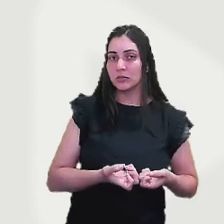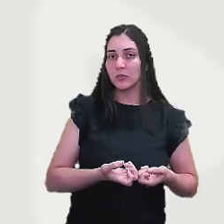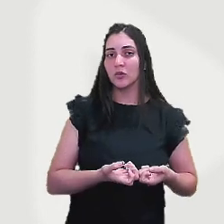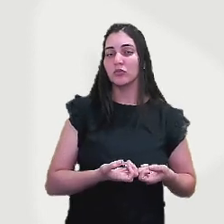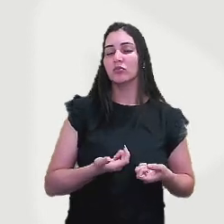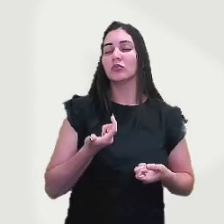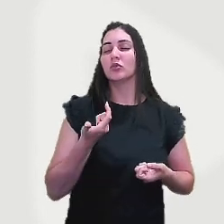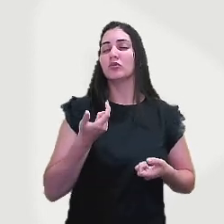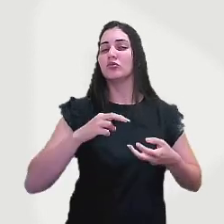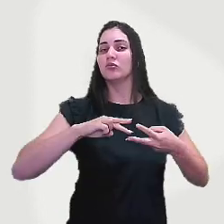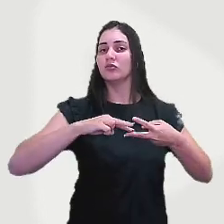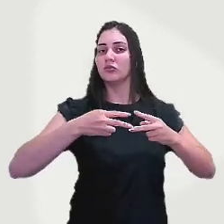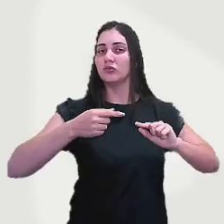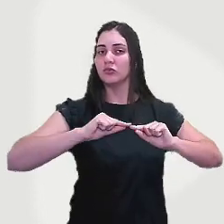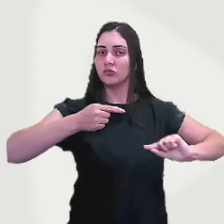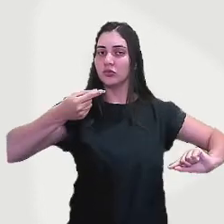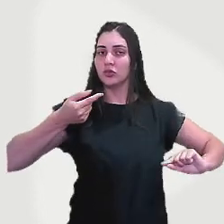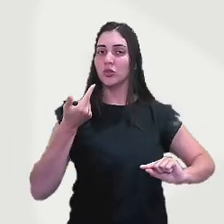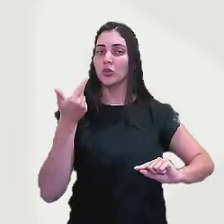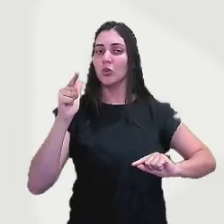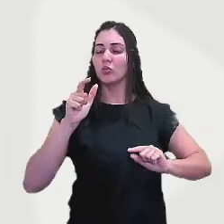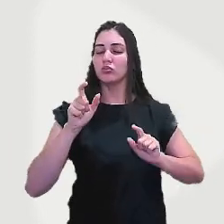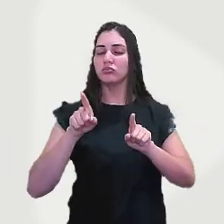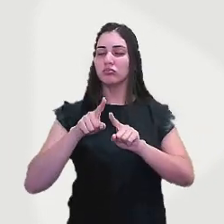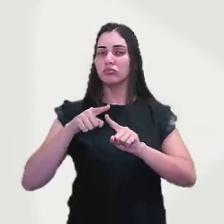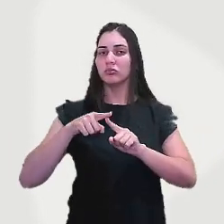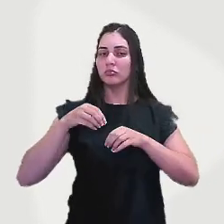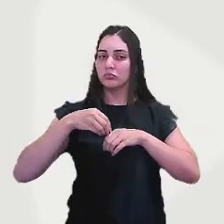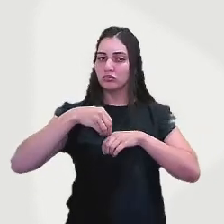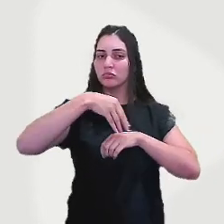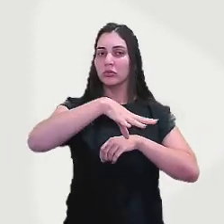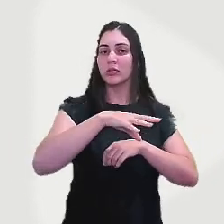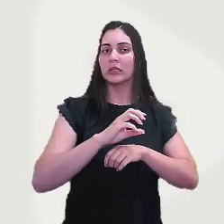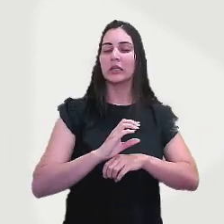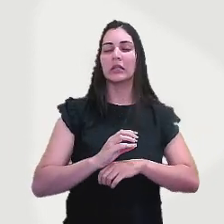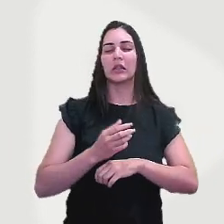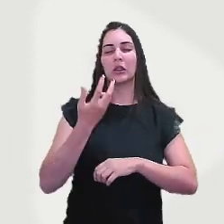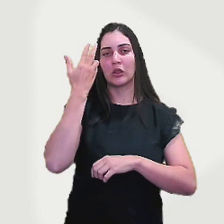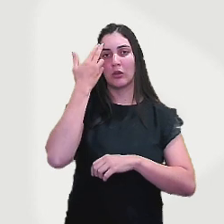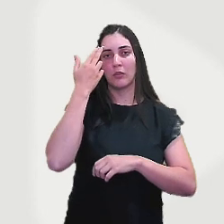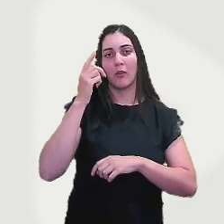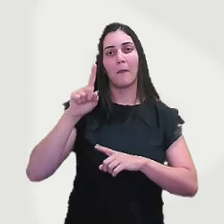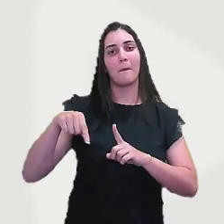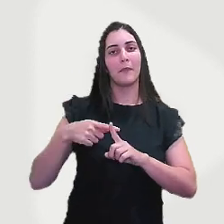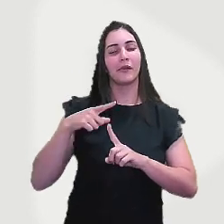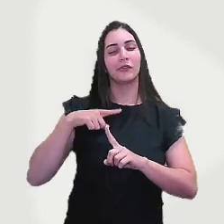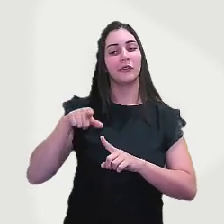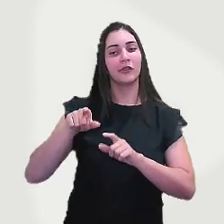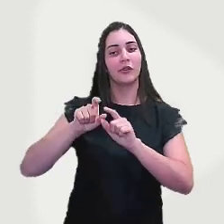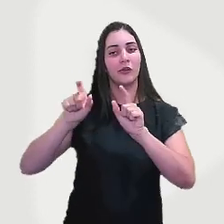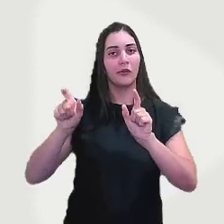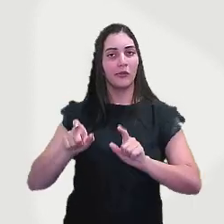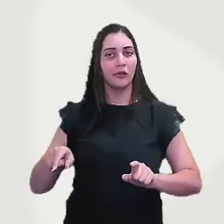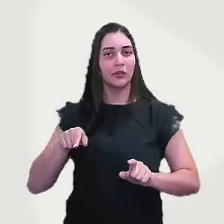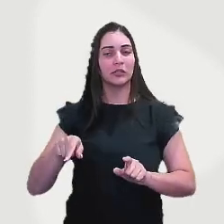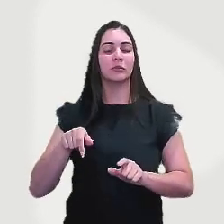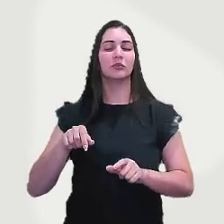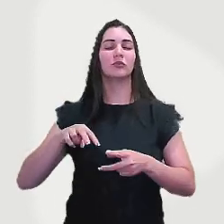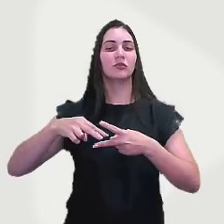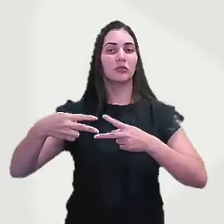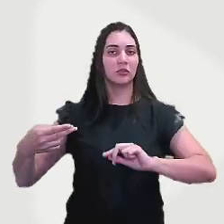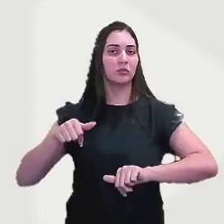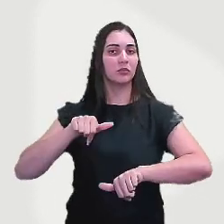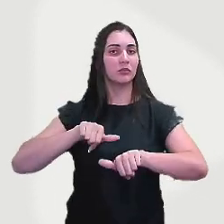doador. Isso é o transgênico clássico. Mas existem organismos que são geneticamente modificados e não